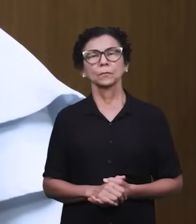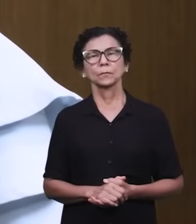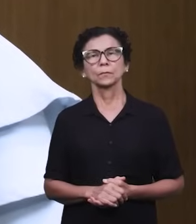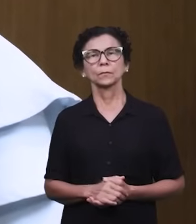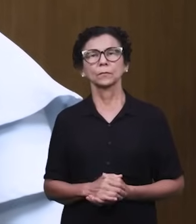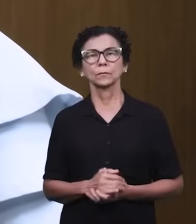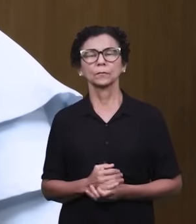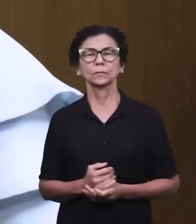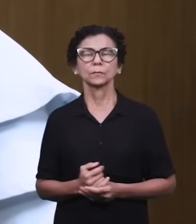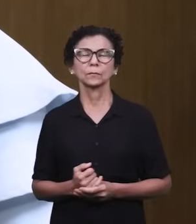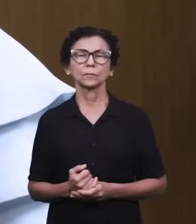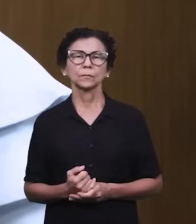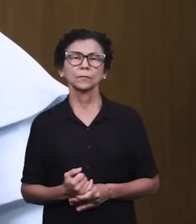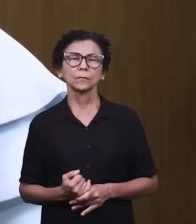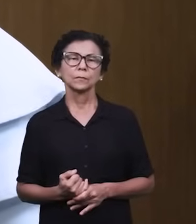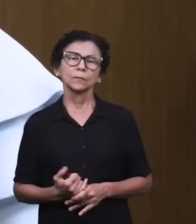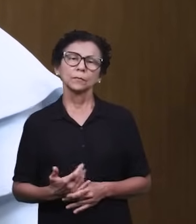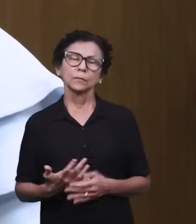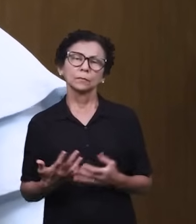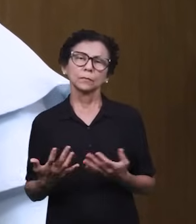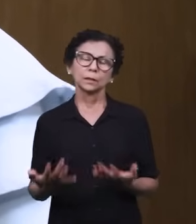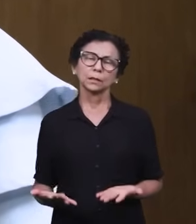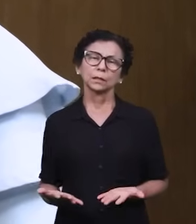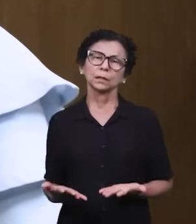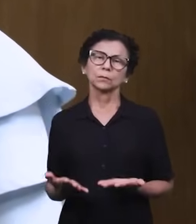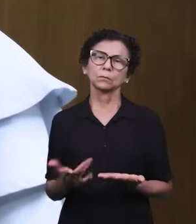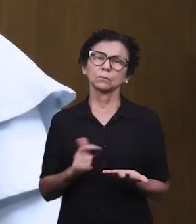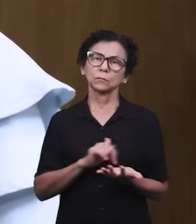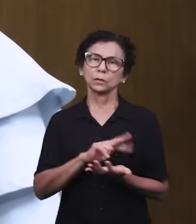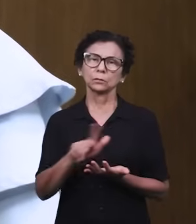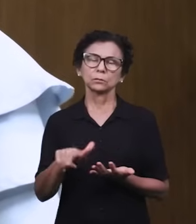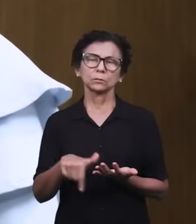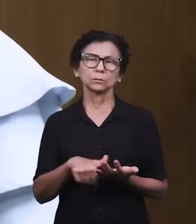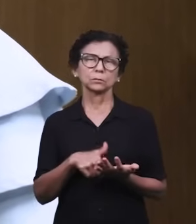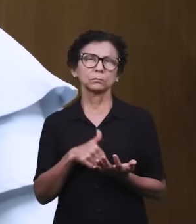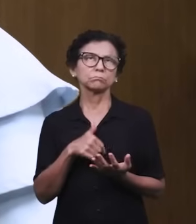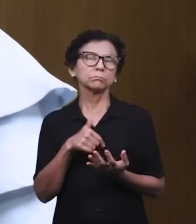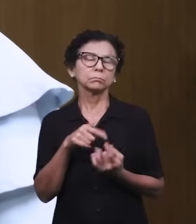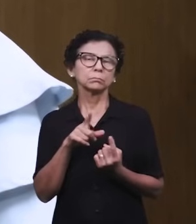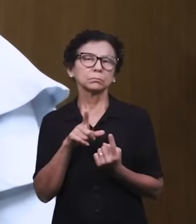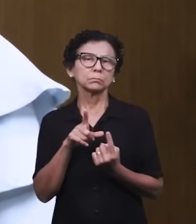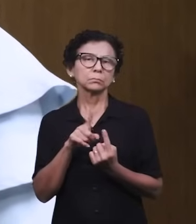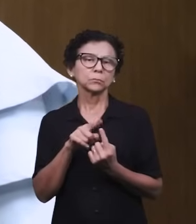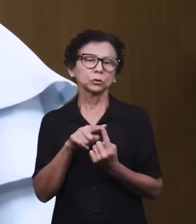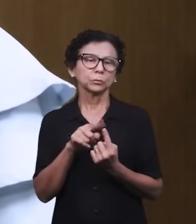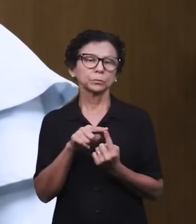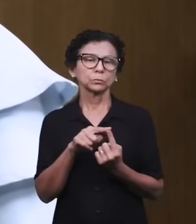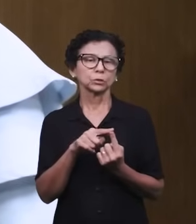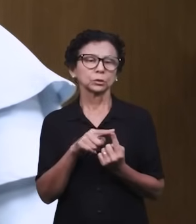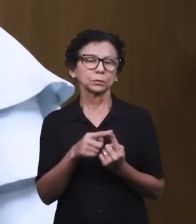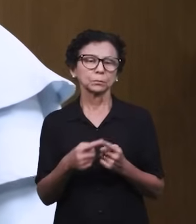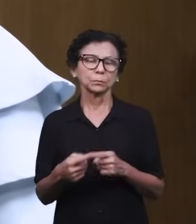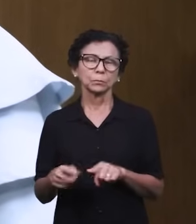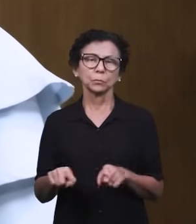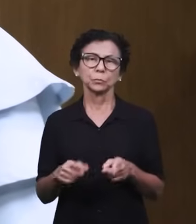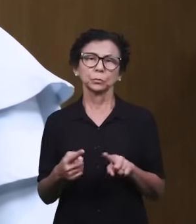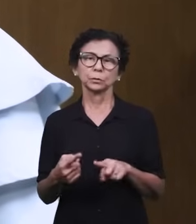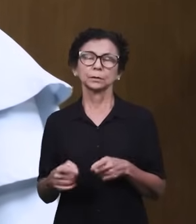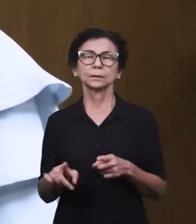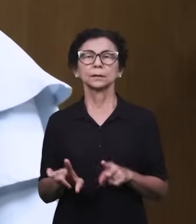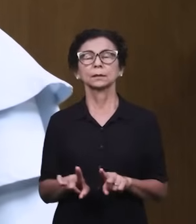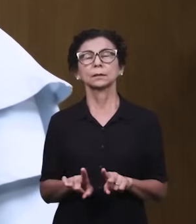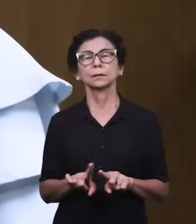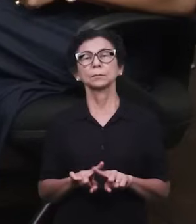forma técnica e, como você falou, assim, com o som agradável, o Senhor vai tocar em corações, né? Isso é uma